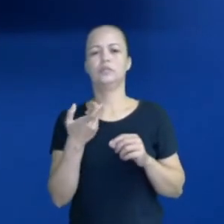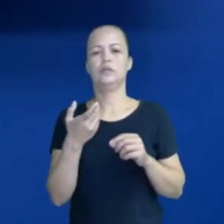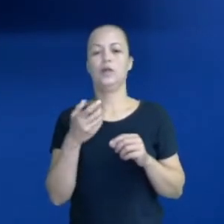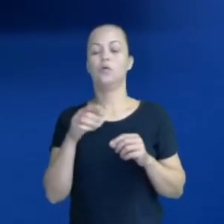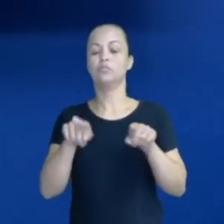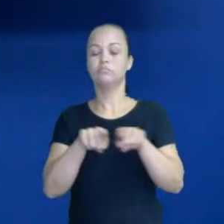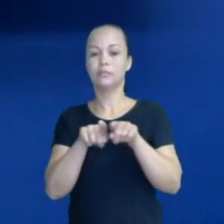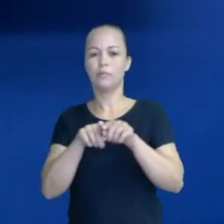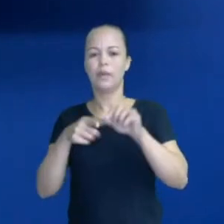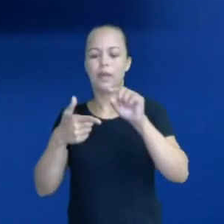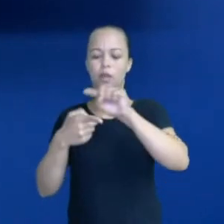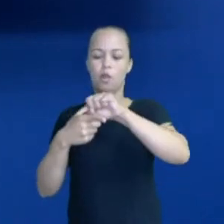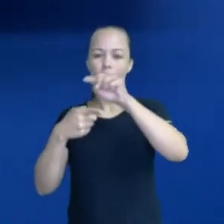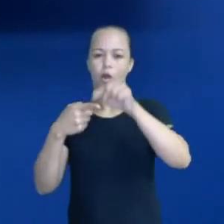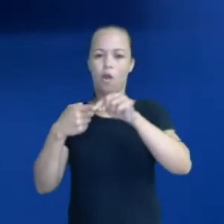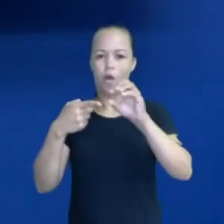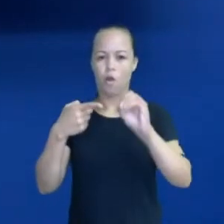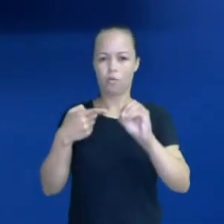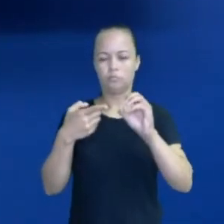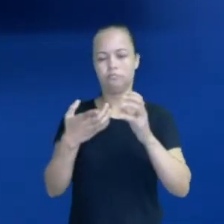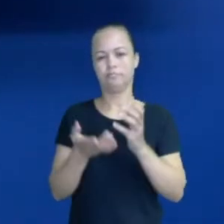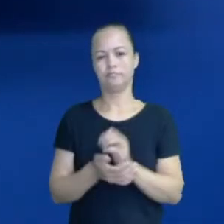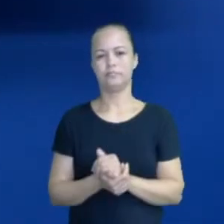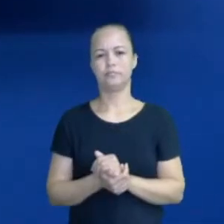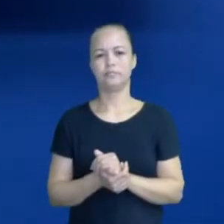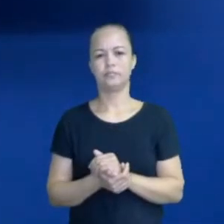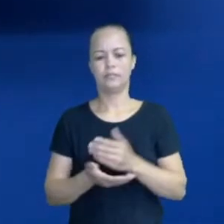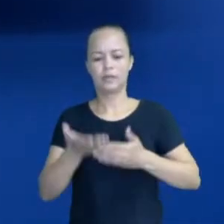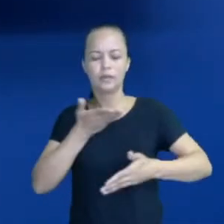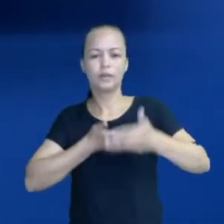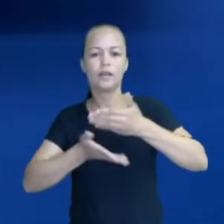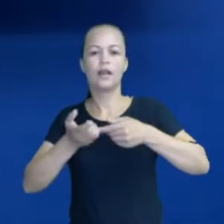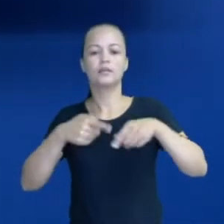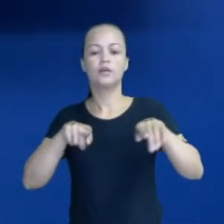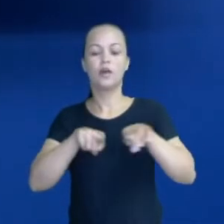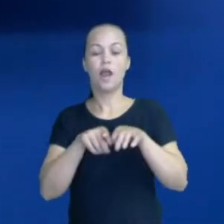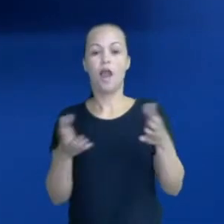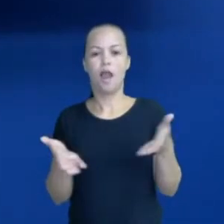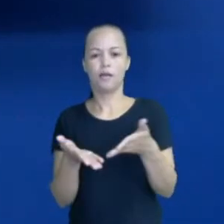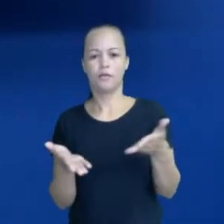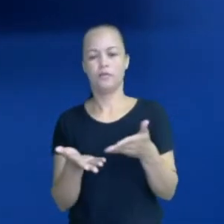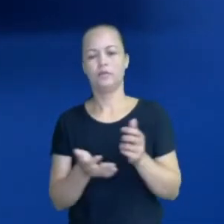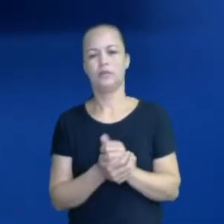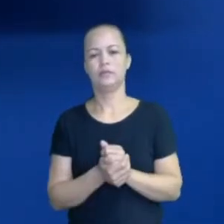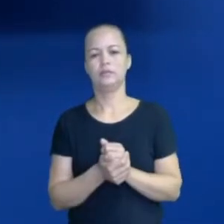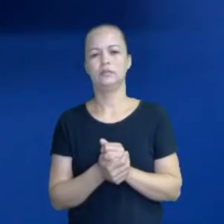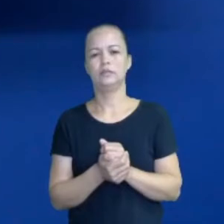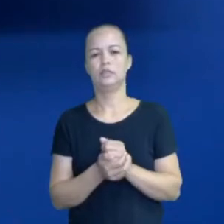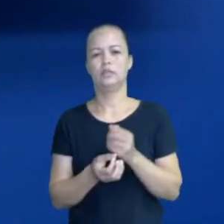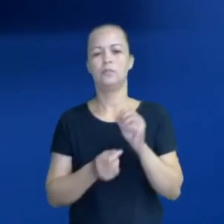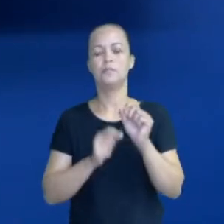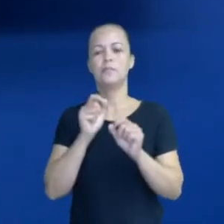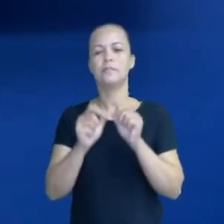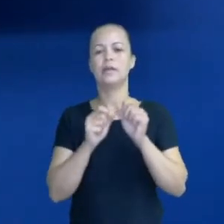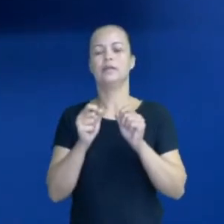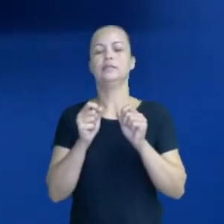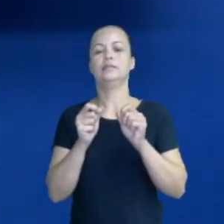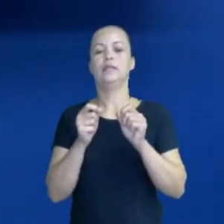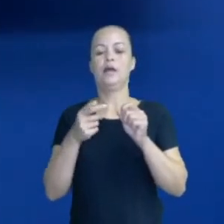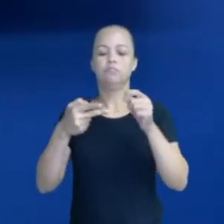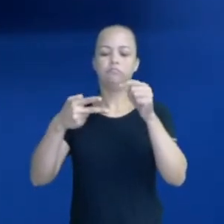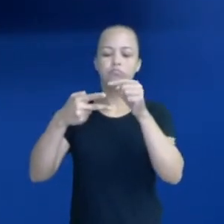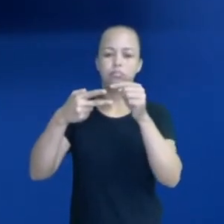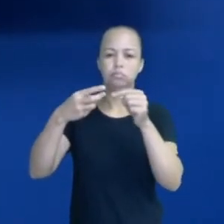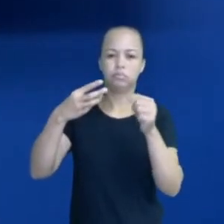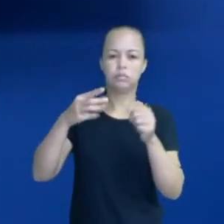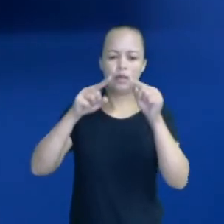vai ver essa referência agora, porque depende da quantidade, da medida de cada lado,